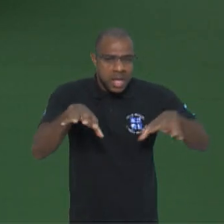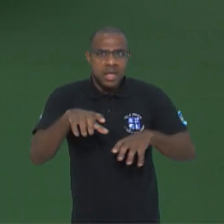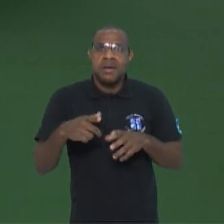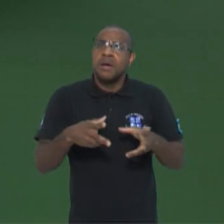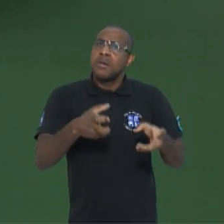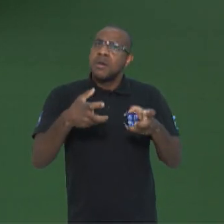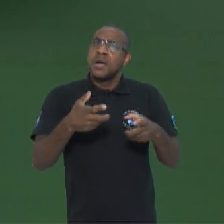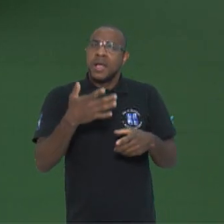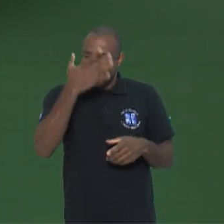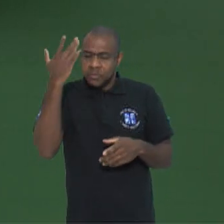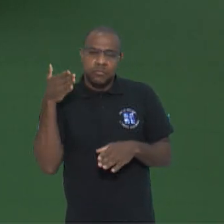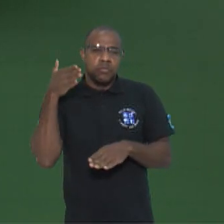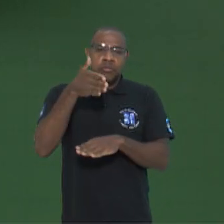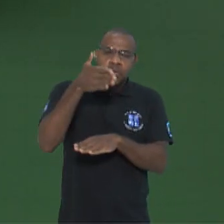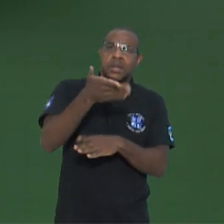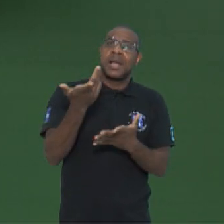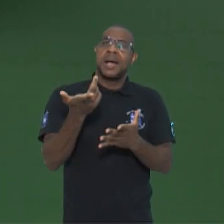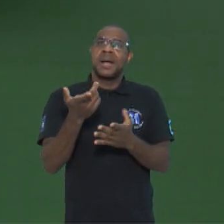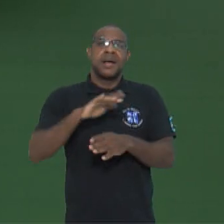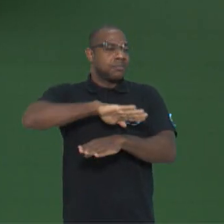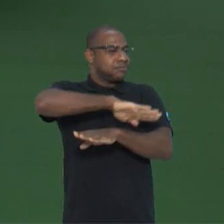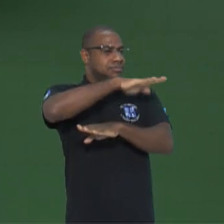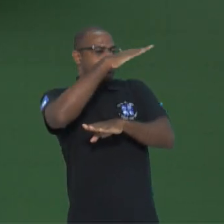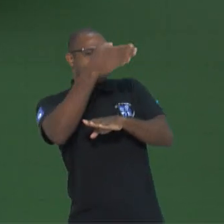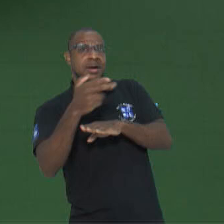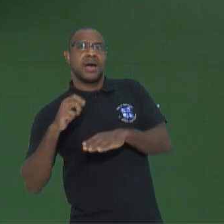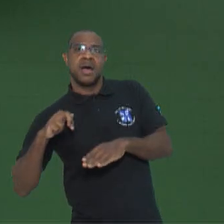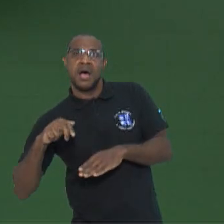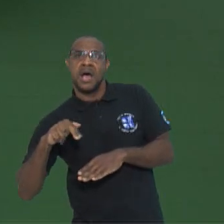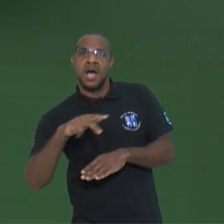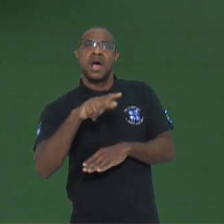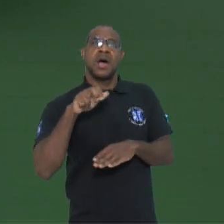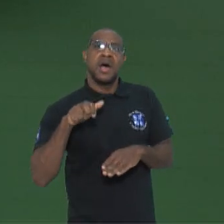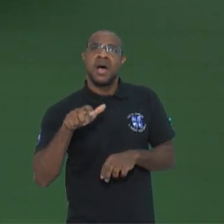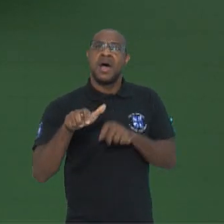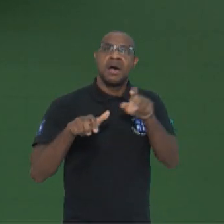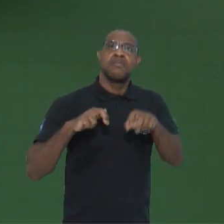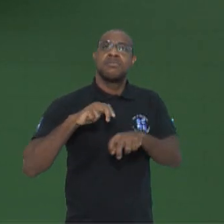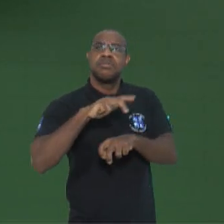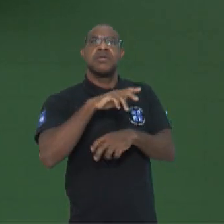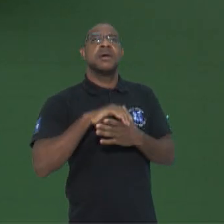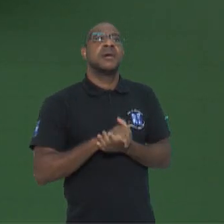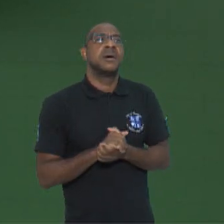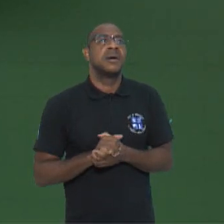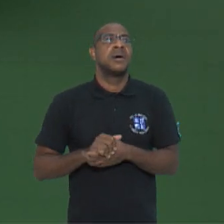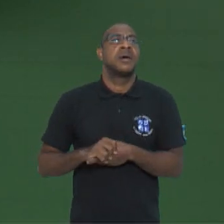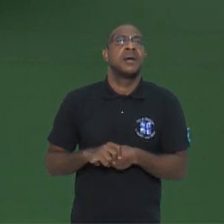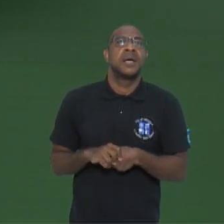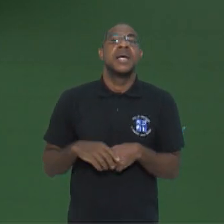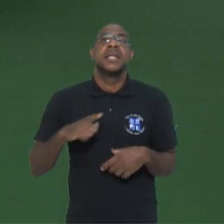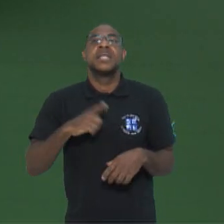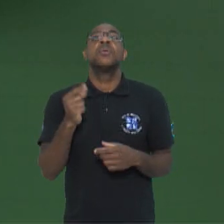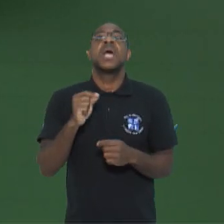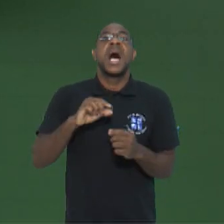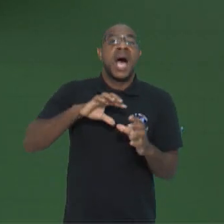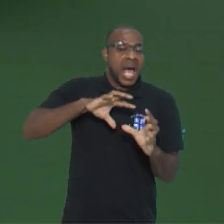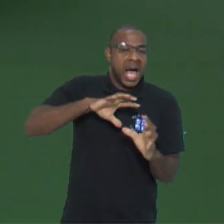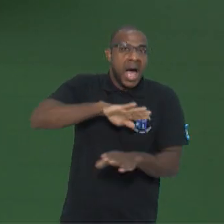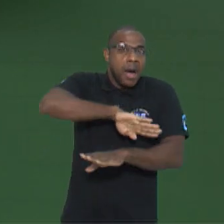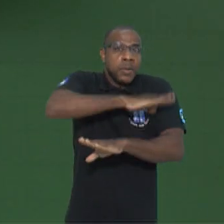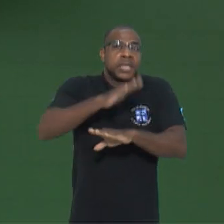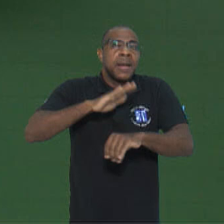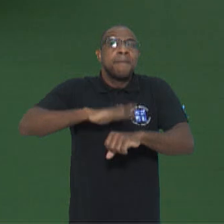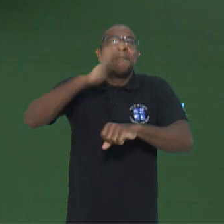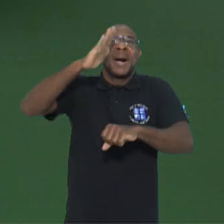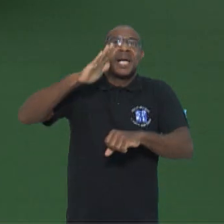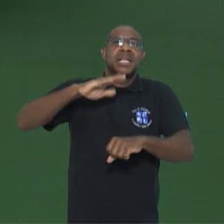uma montanha específica que ainda não tinha sido conquistada, que é a montanha mais alta do planeta, que é o Monte Everest. Por ser uma montanha